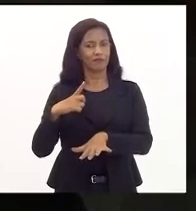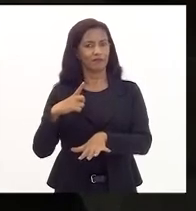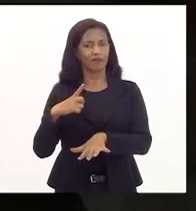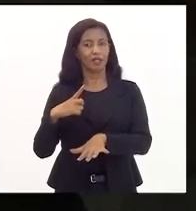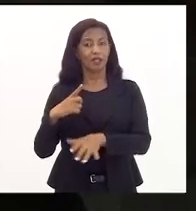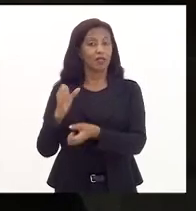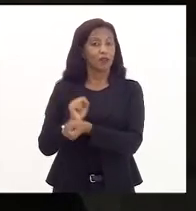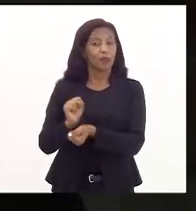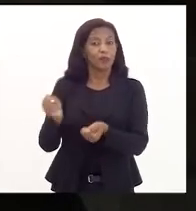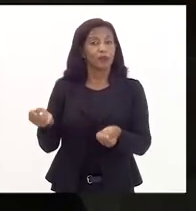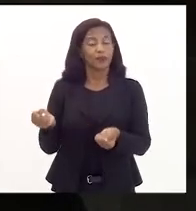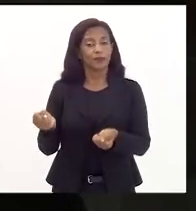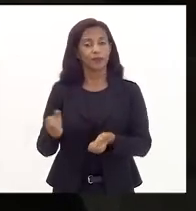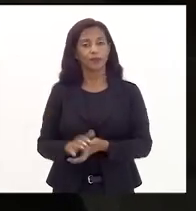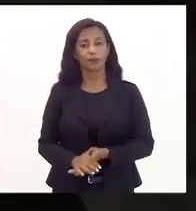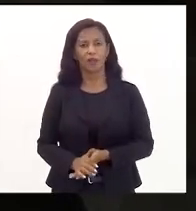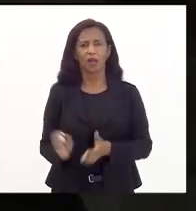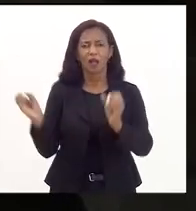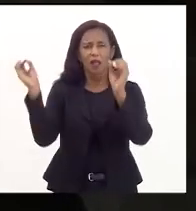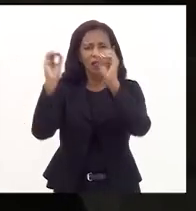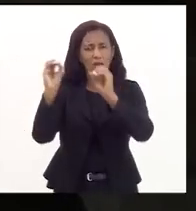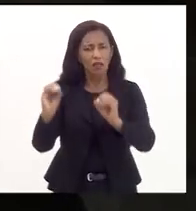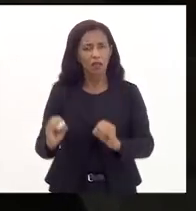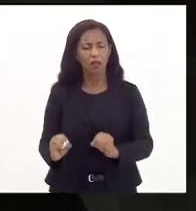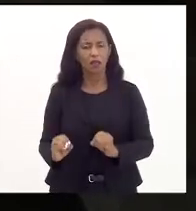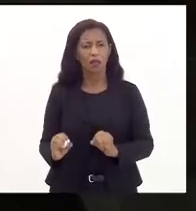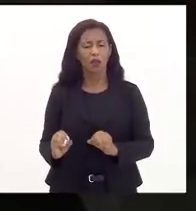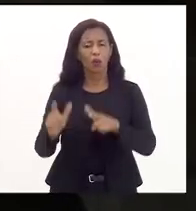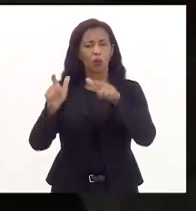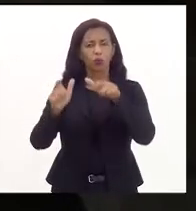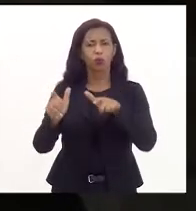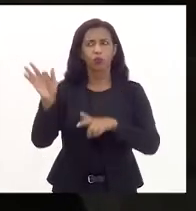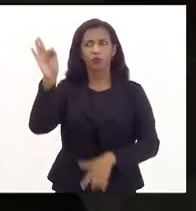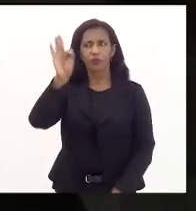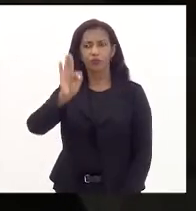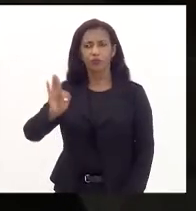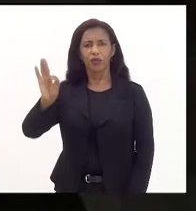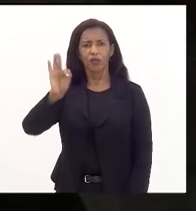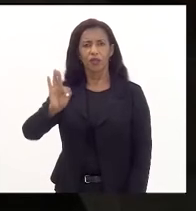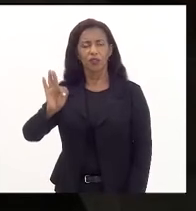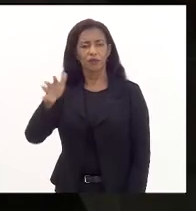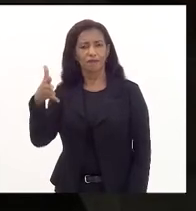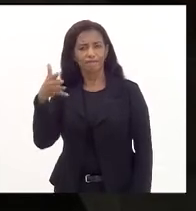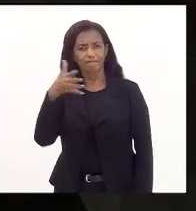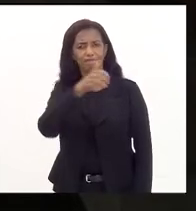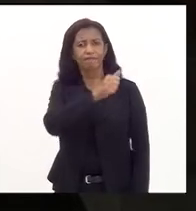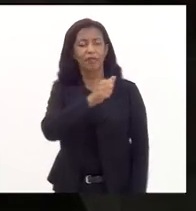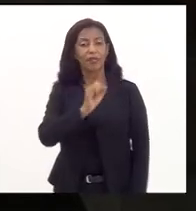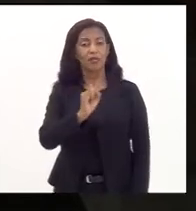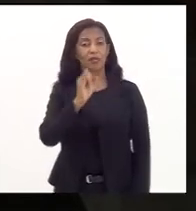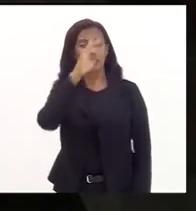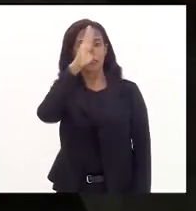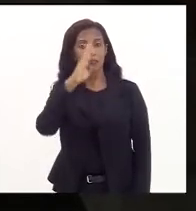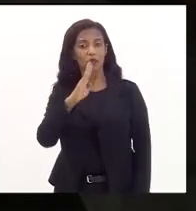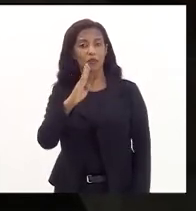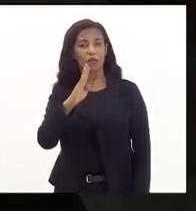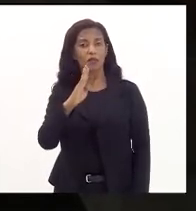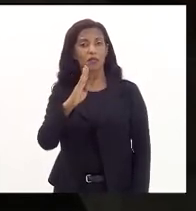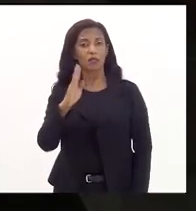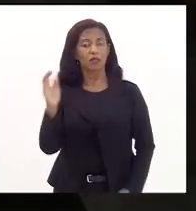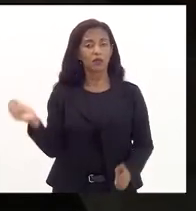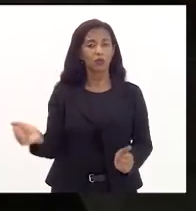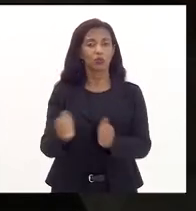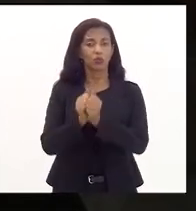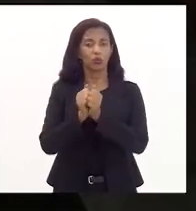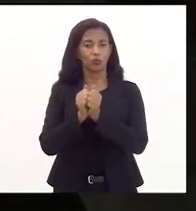é possível nenhuma unidade federativa se salvar se o Brasil não se salvar